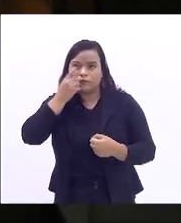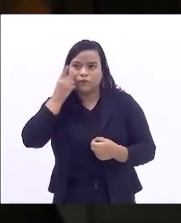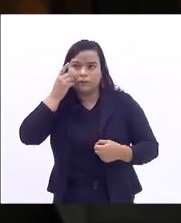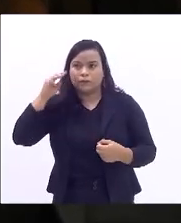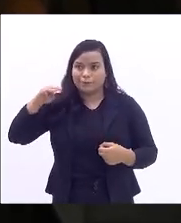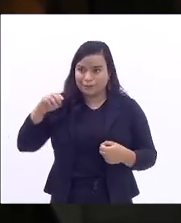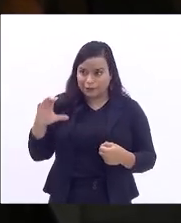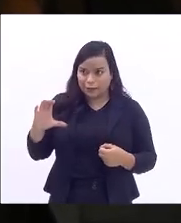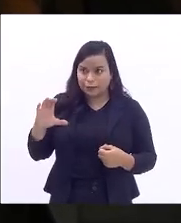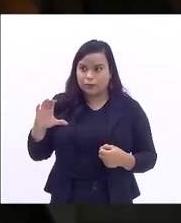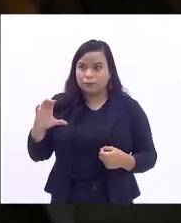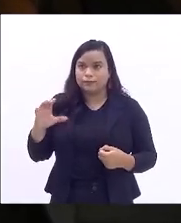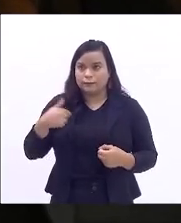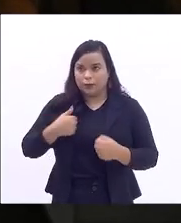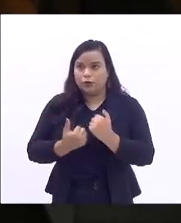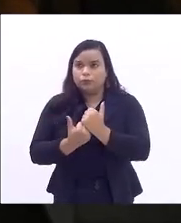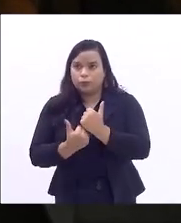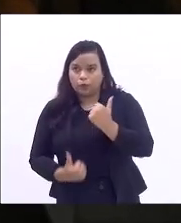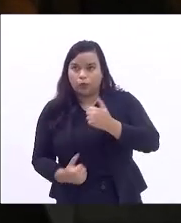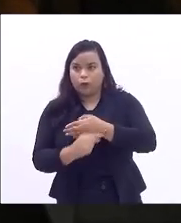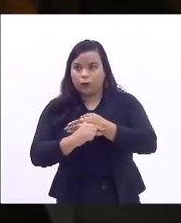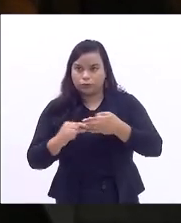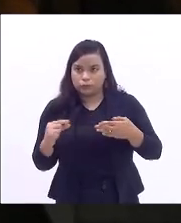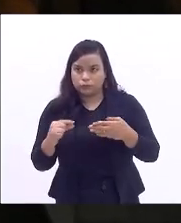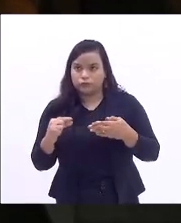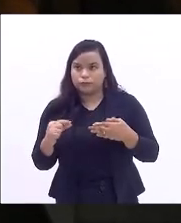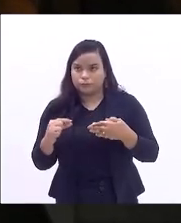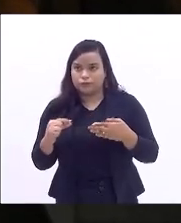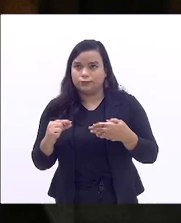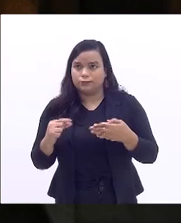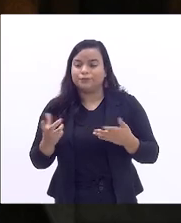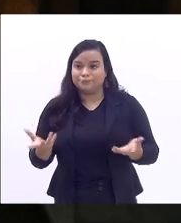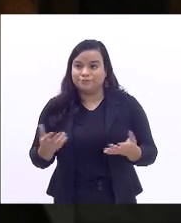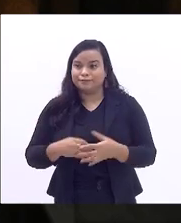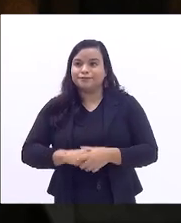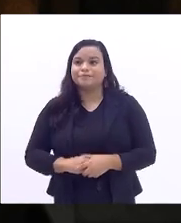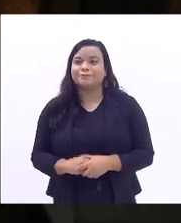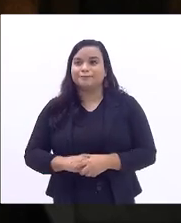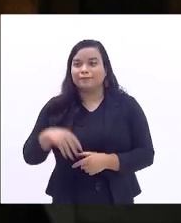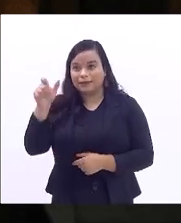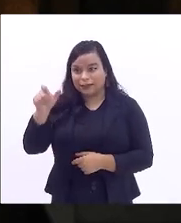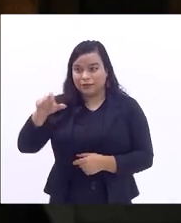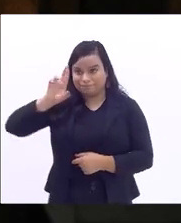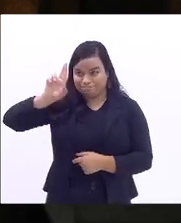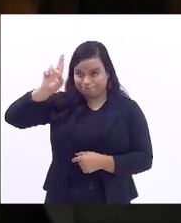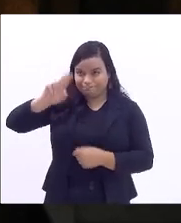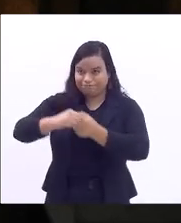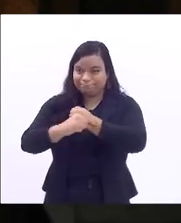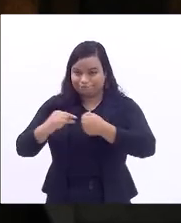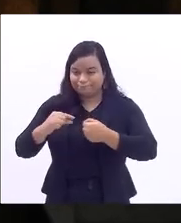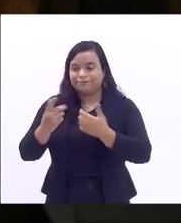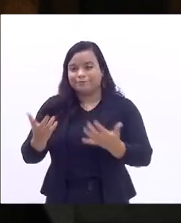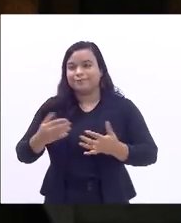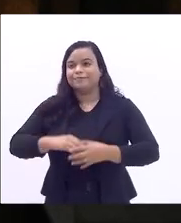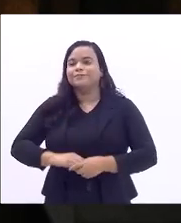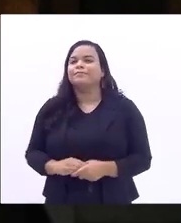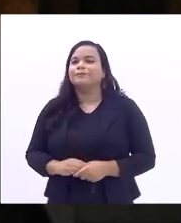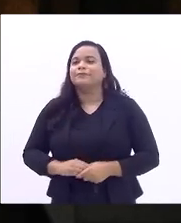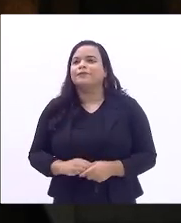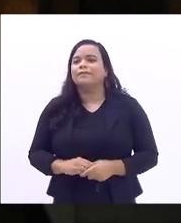Carlos minc que eu sou autor coadjuvantes e ele é o autor principal